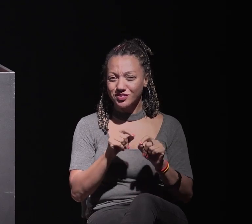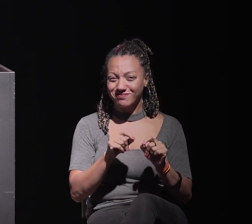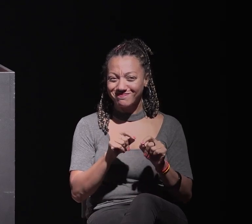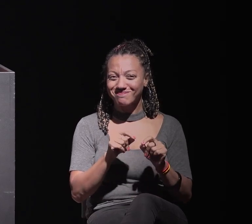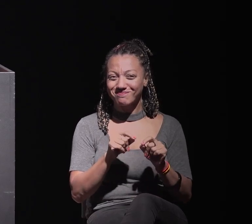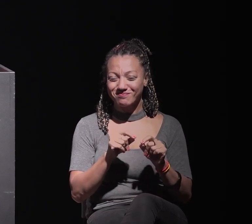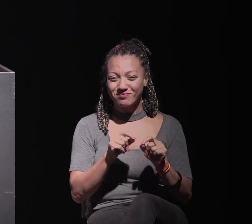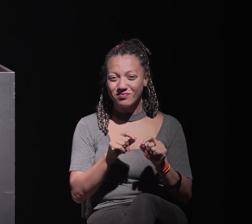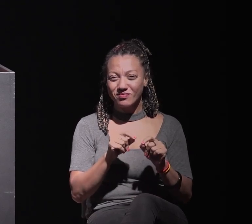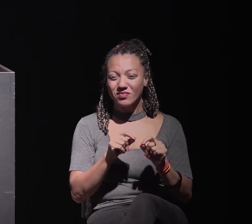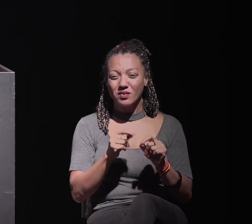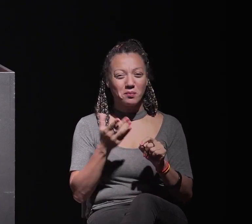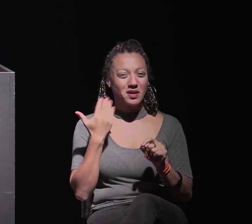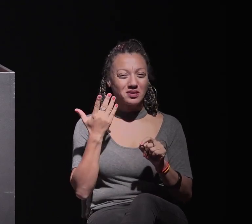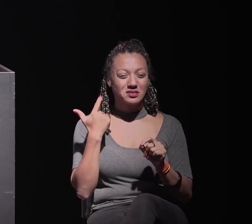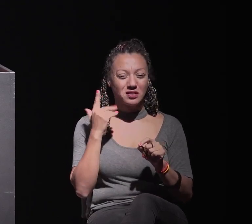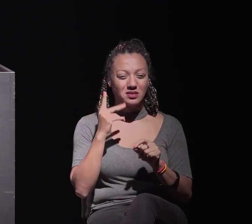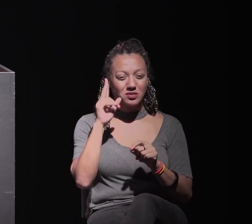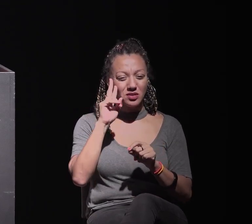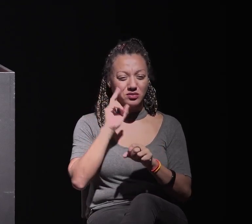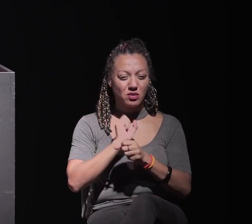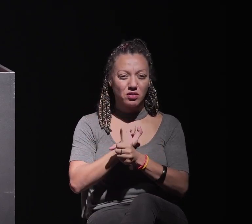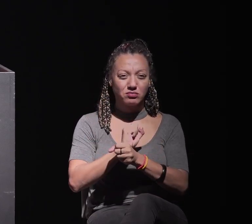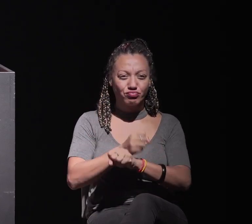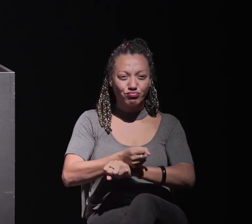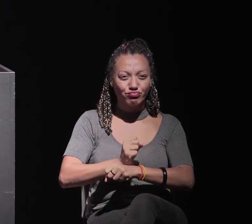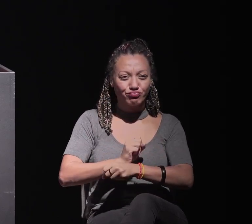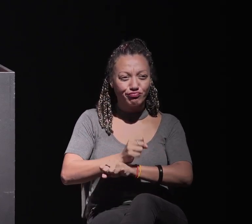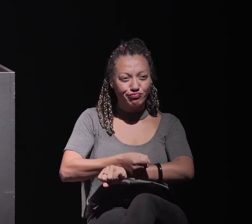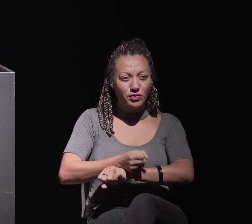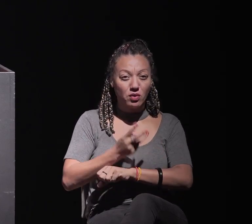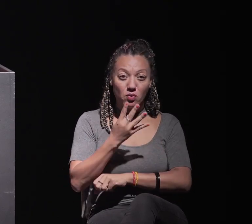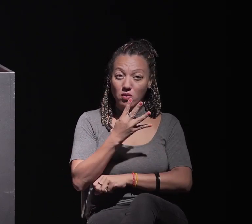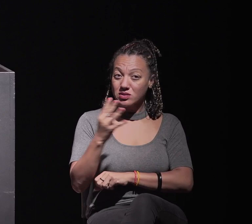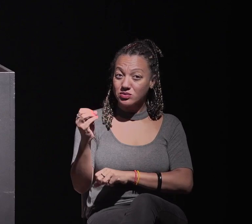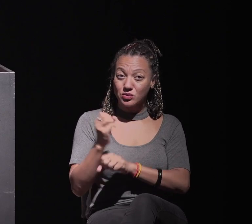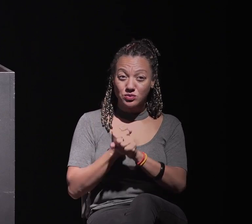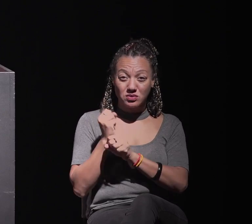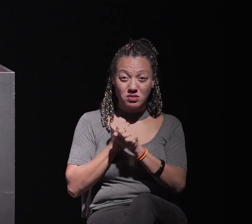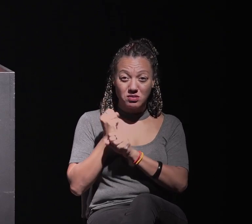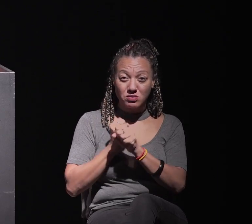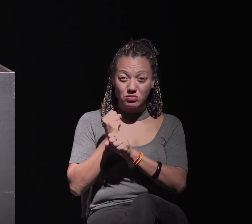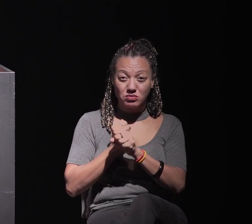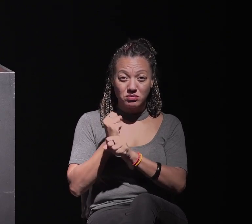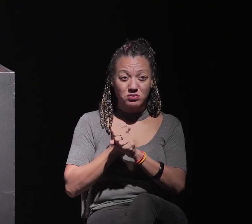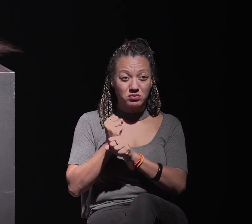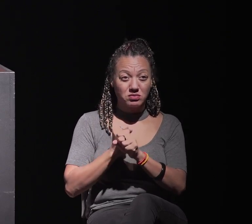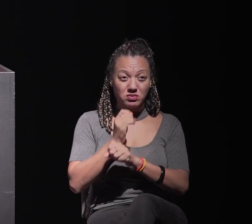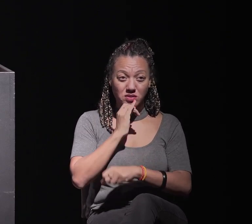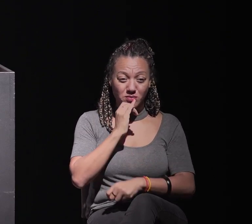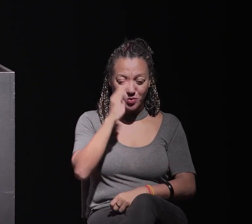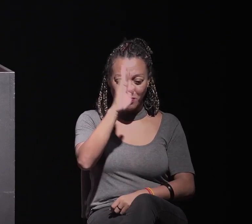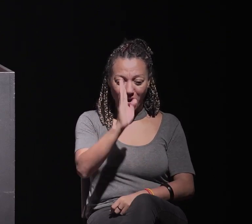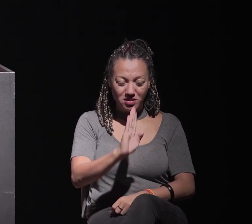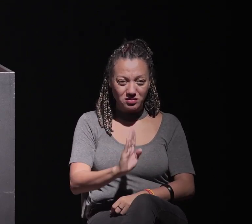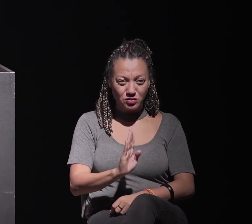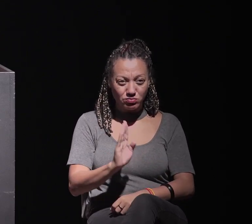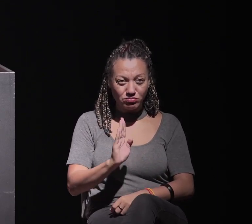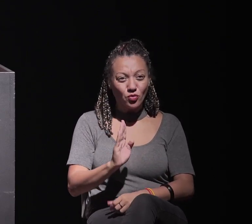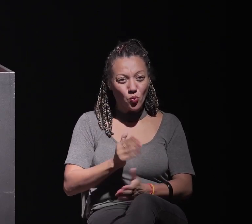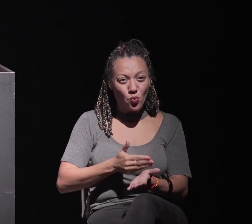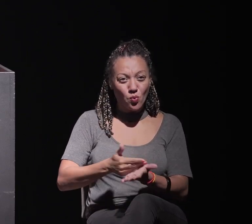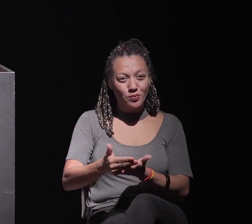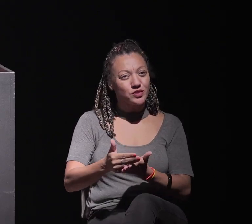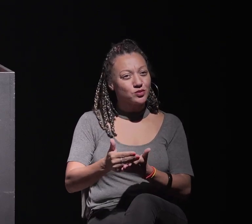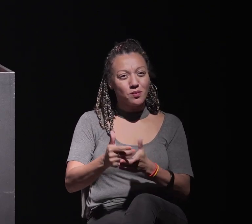escravidão, que, como nosso principal processo civilizatório, foram quase 400 anos de escravidão, a maior parte da história do nosso país está vinculada